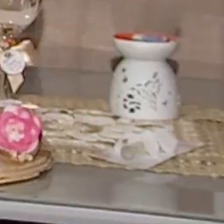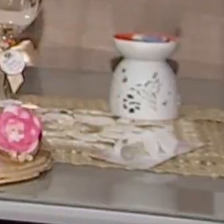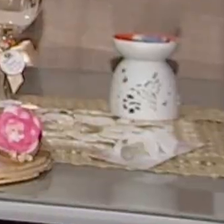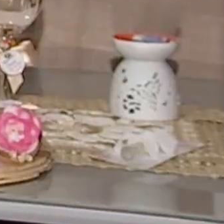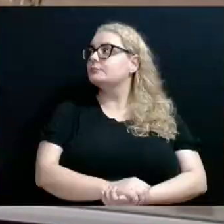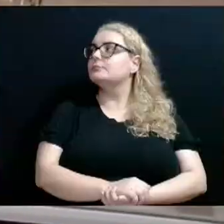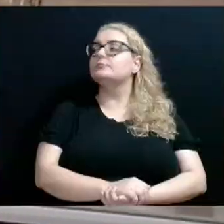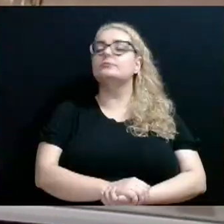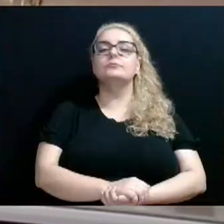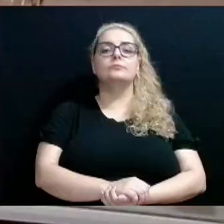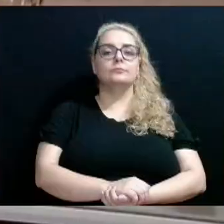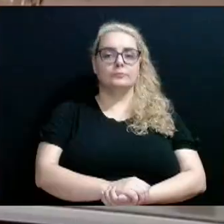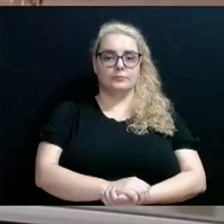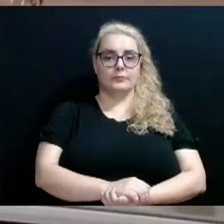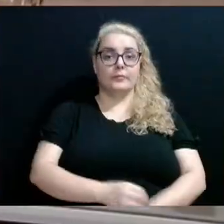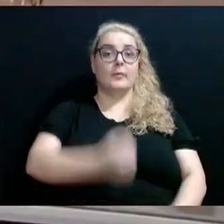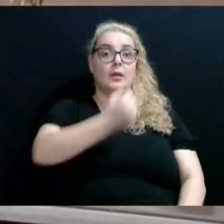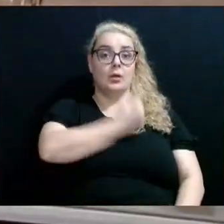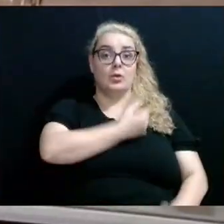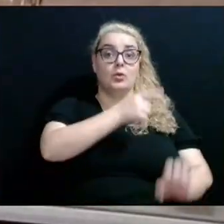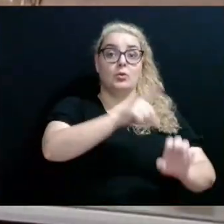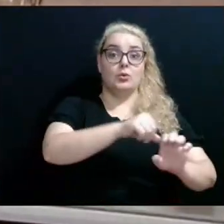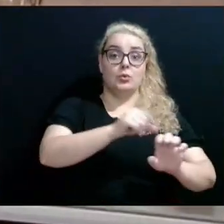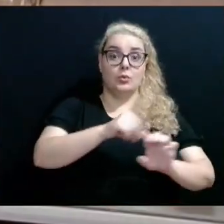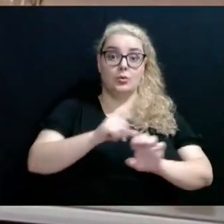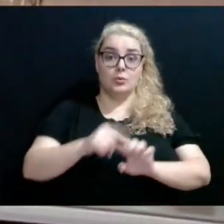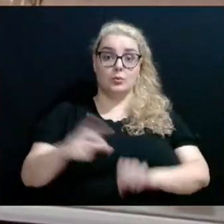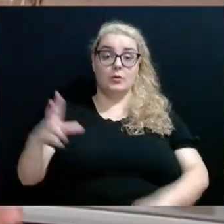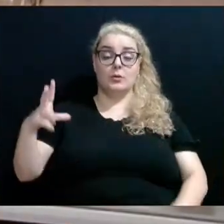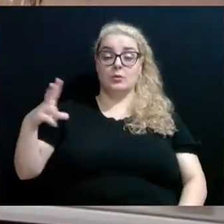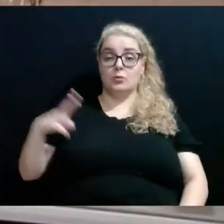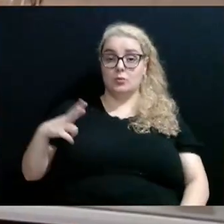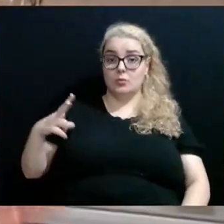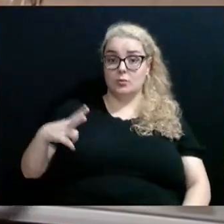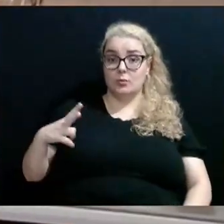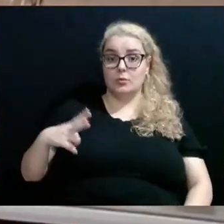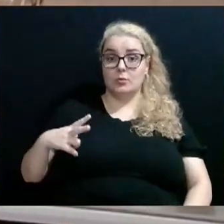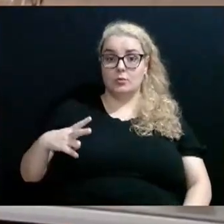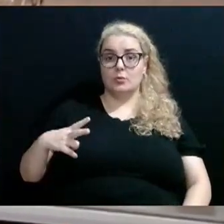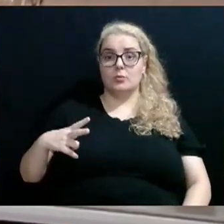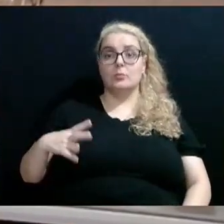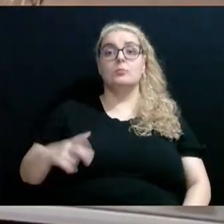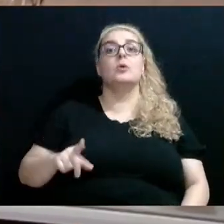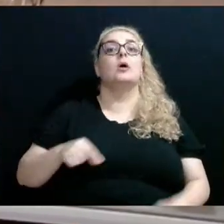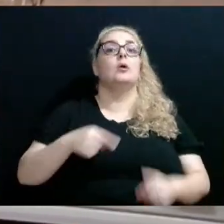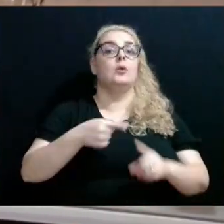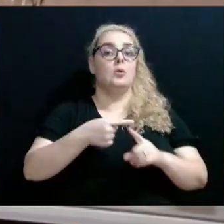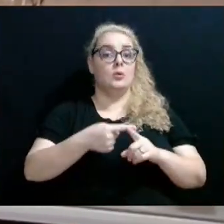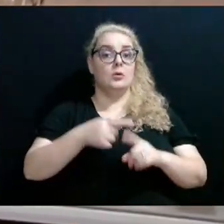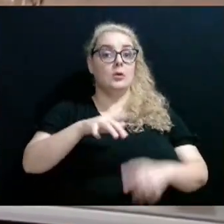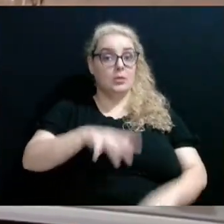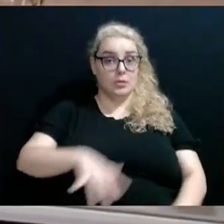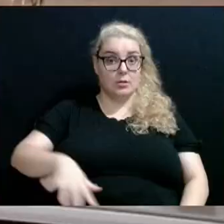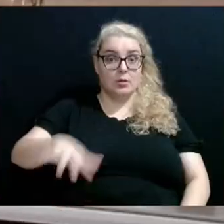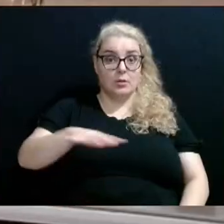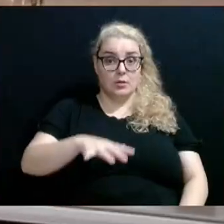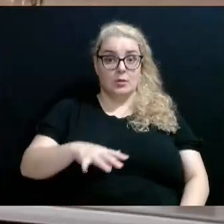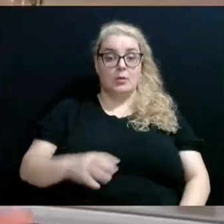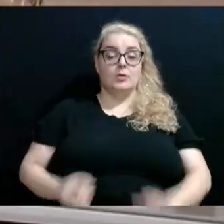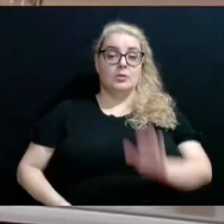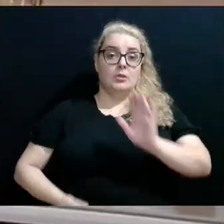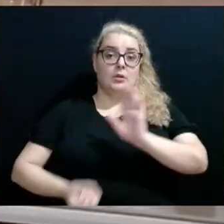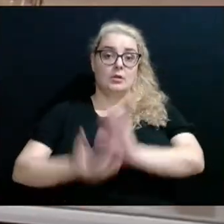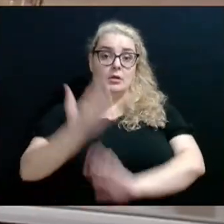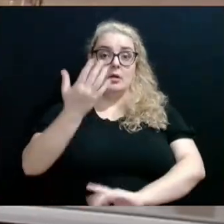De microempreendedores individuais ativos no segmento de fabricação de